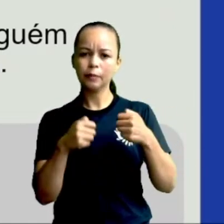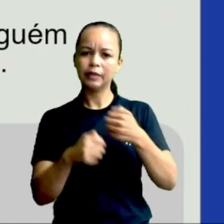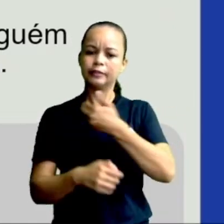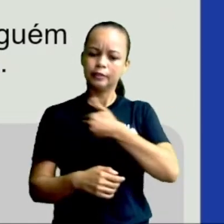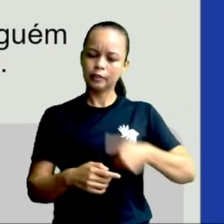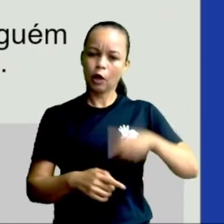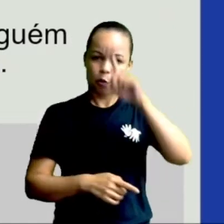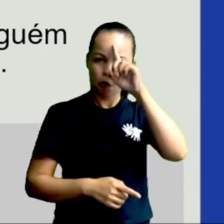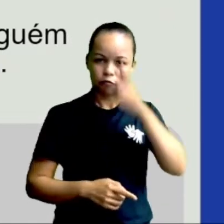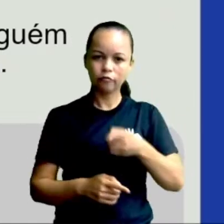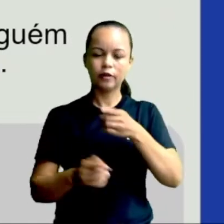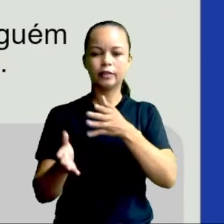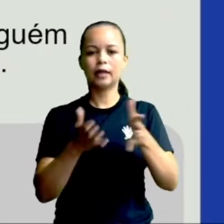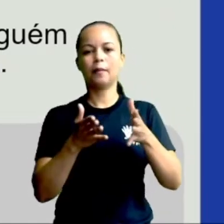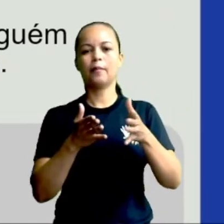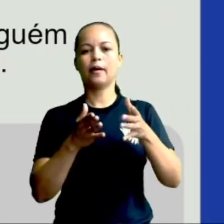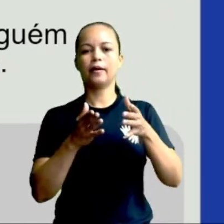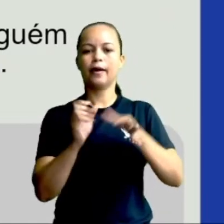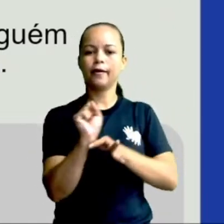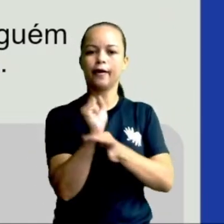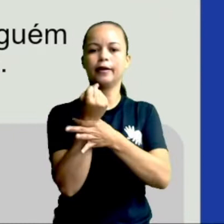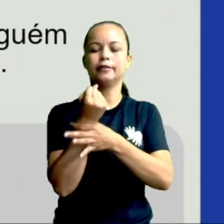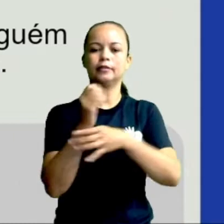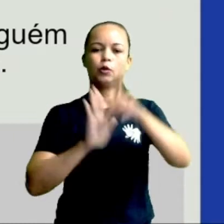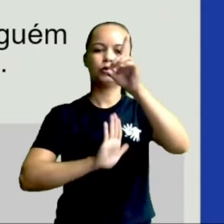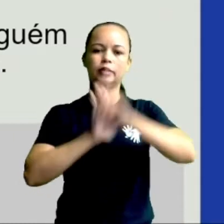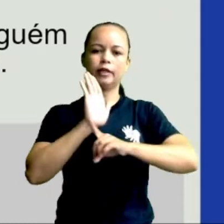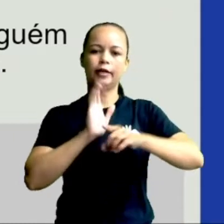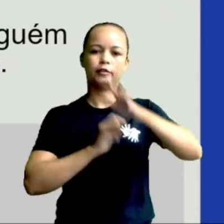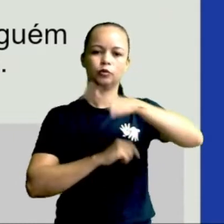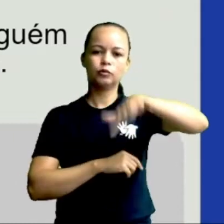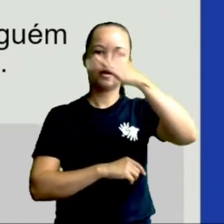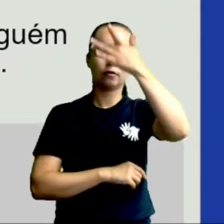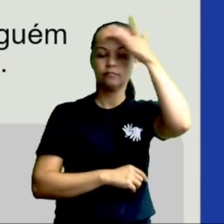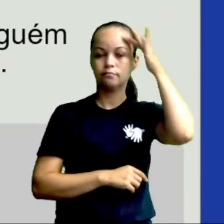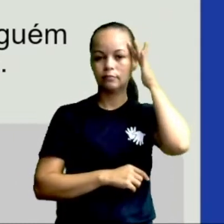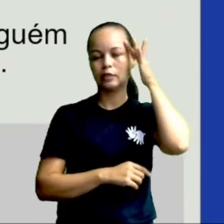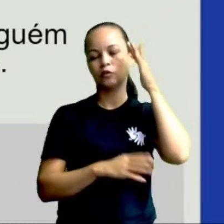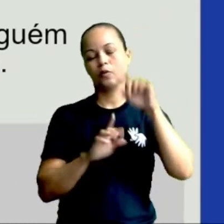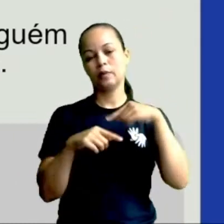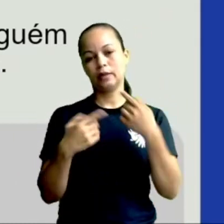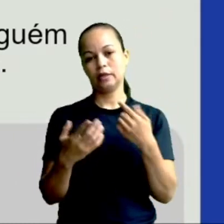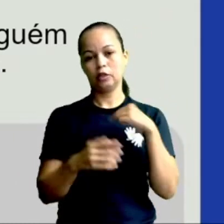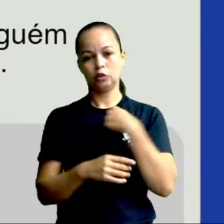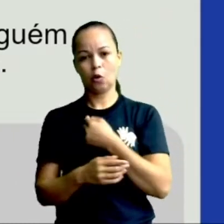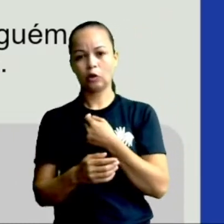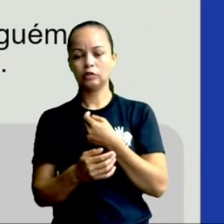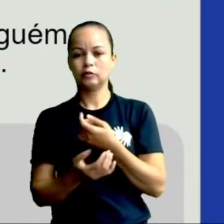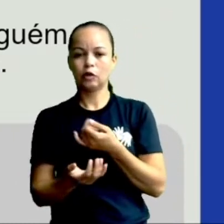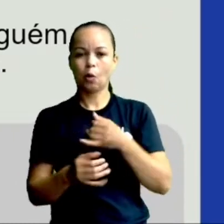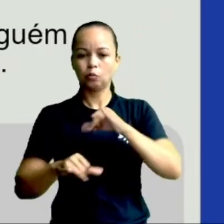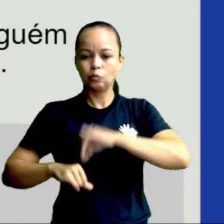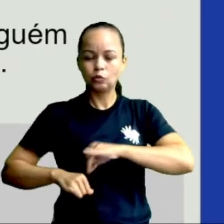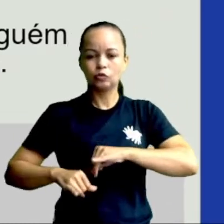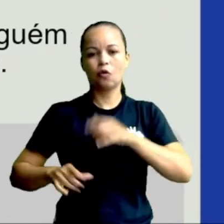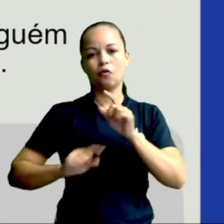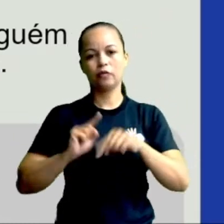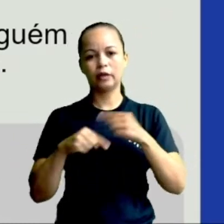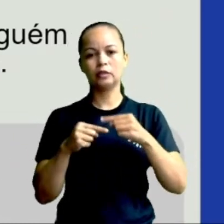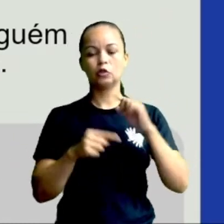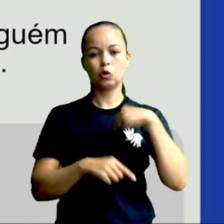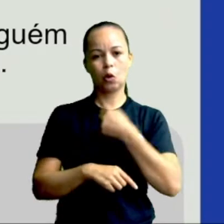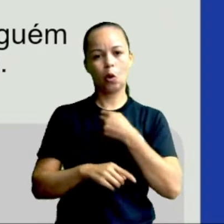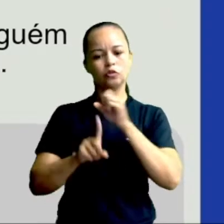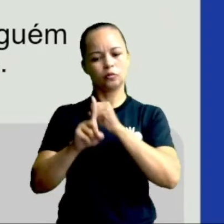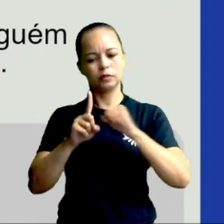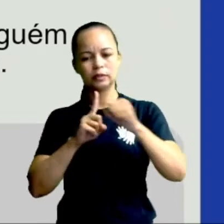para garantir o direito das pessoas, né? E aí, para que a gente não seja lesado, a gente, enquanto cidadão, também precisa